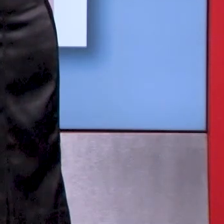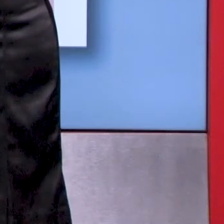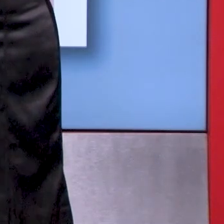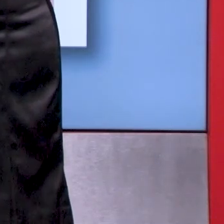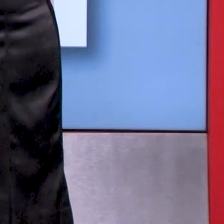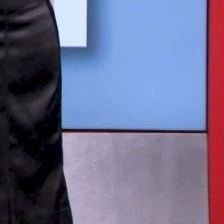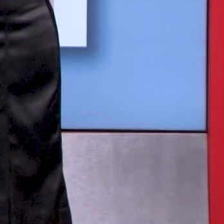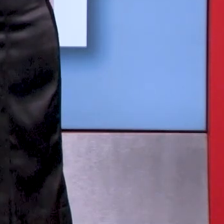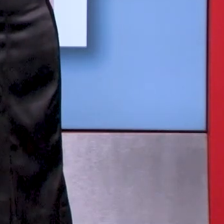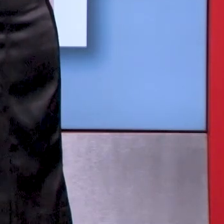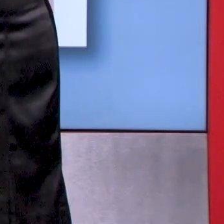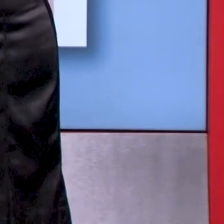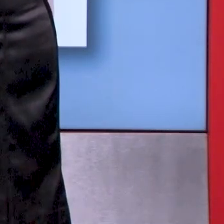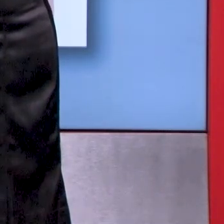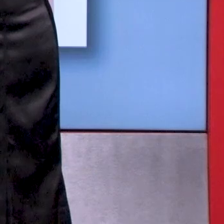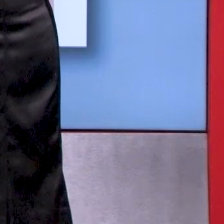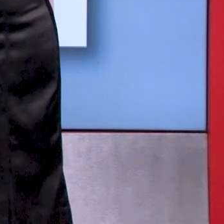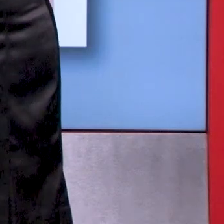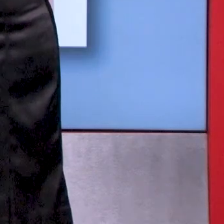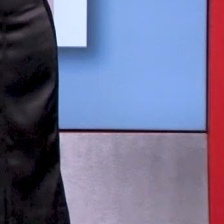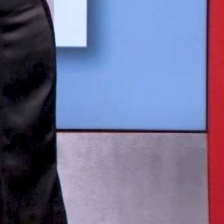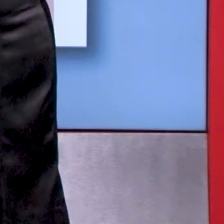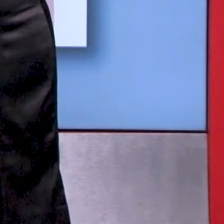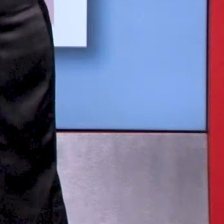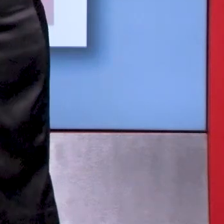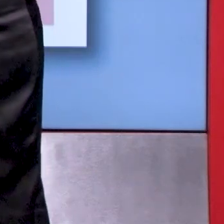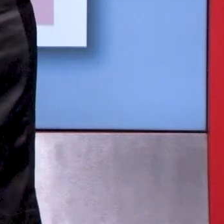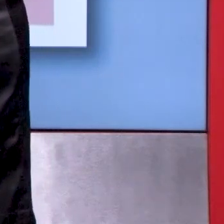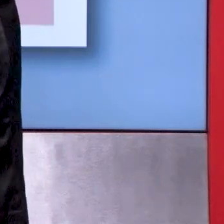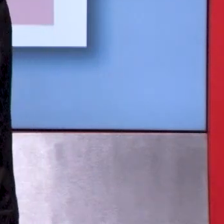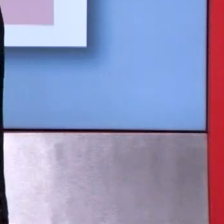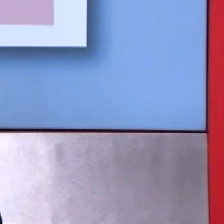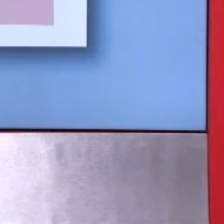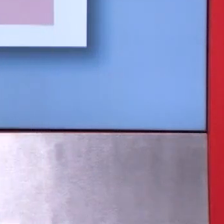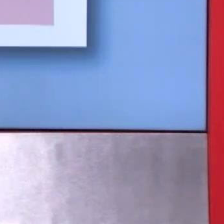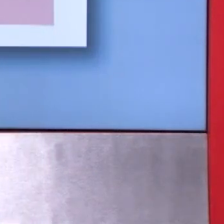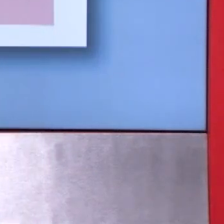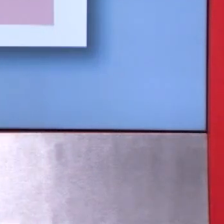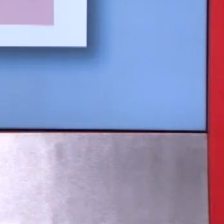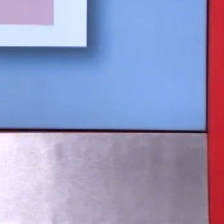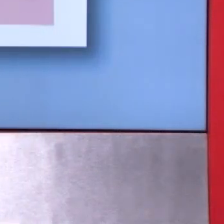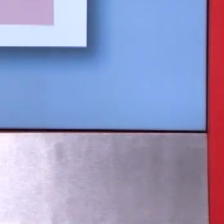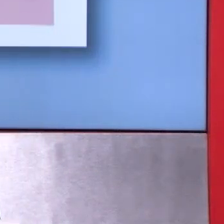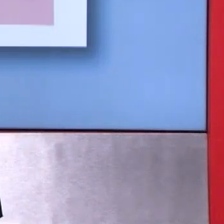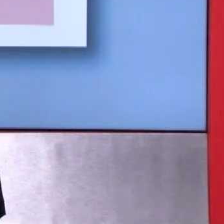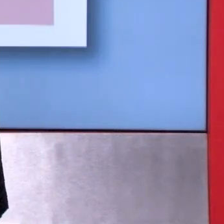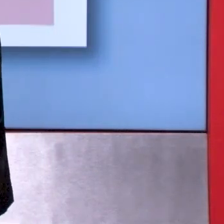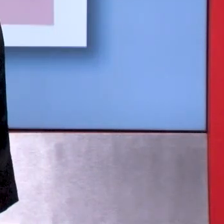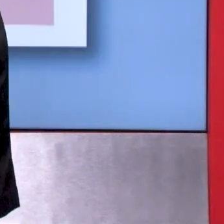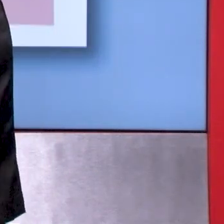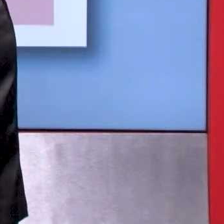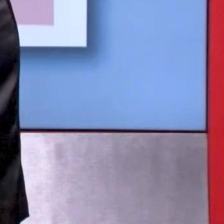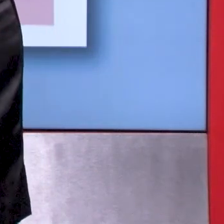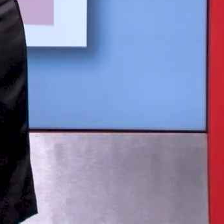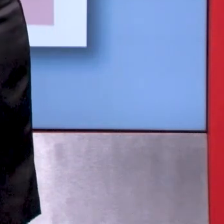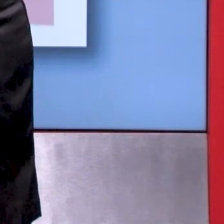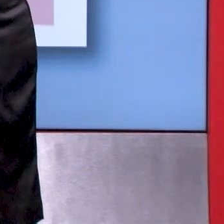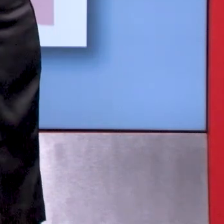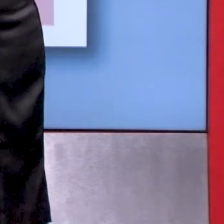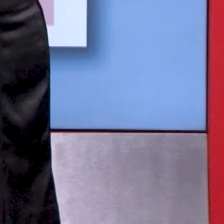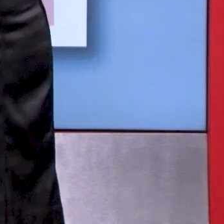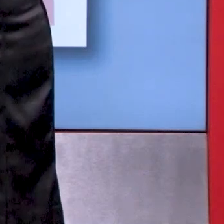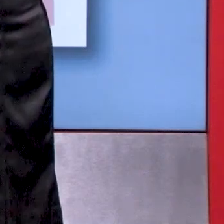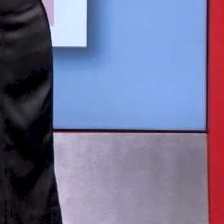hoje, tanto eu, Leonice, quanto Helena, nós iremos passar